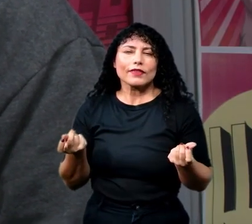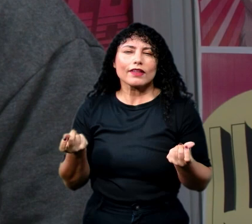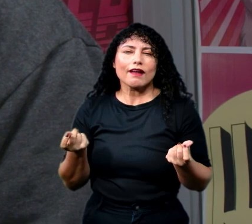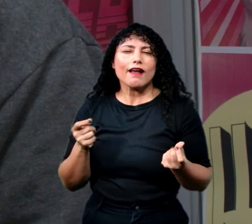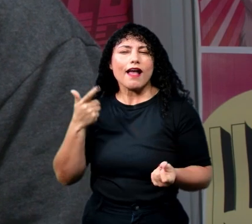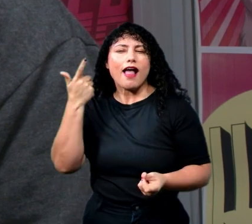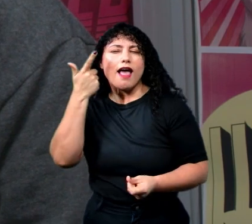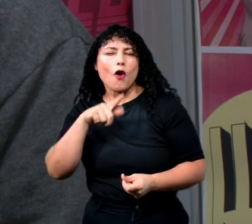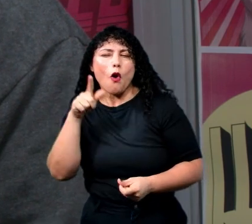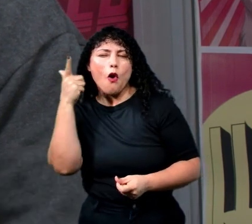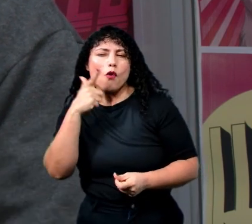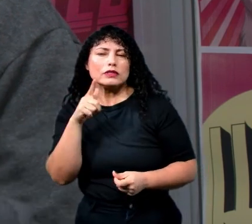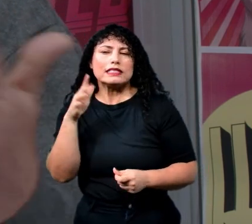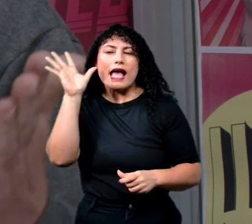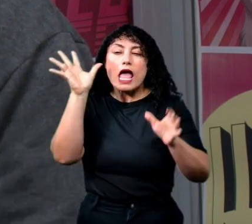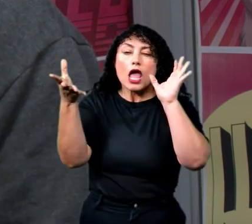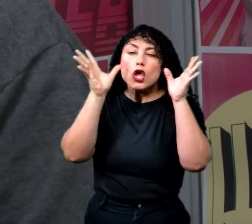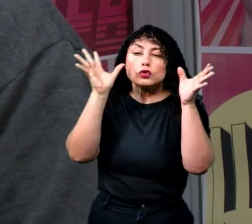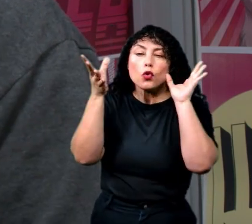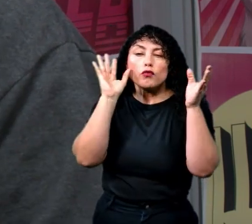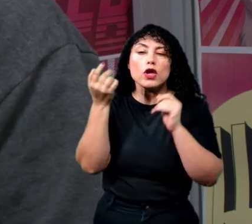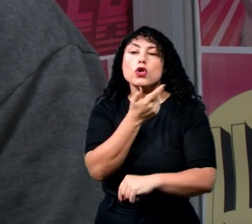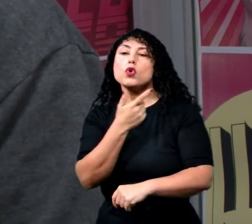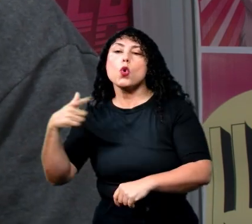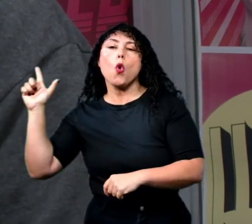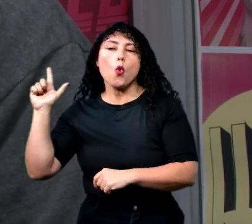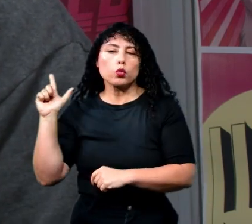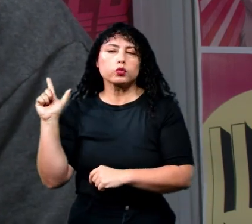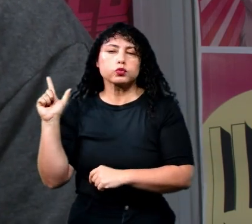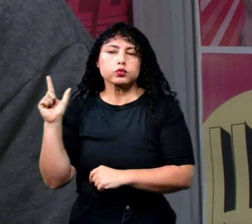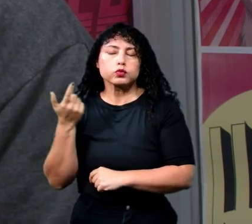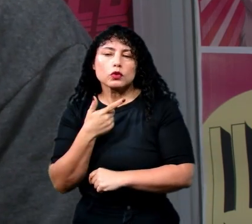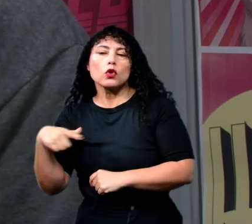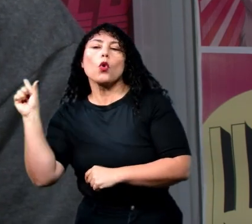ela consiga tentar resolver em outros